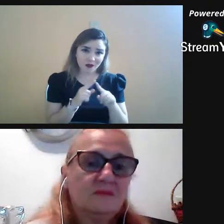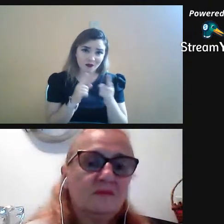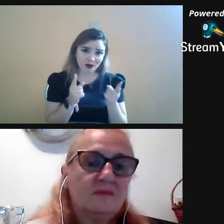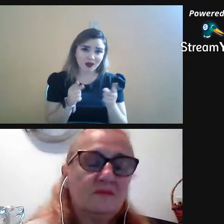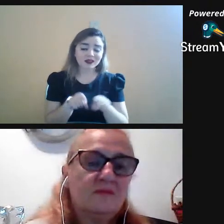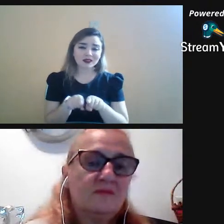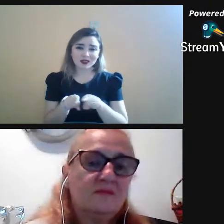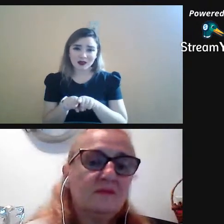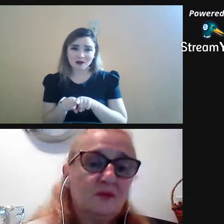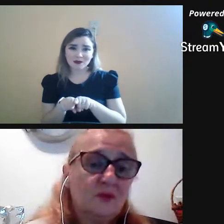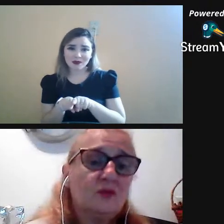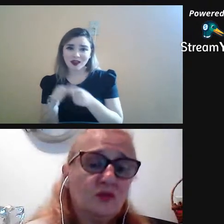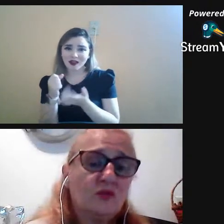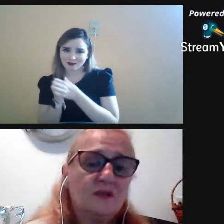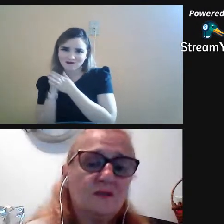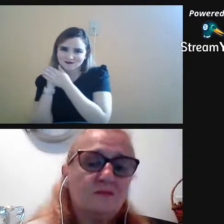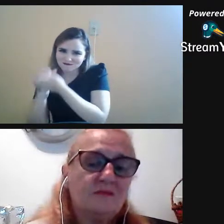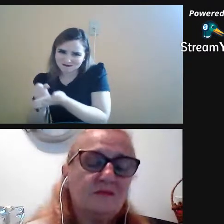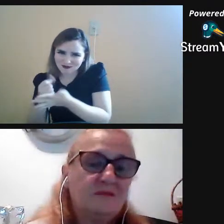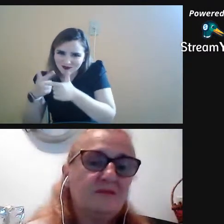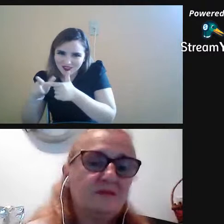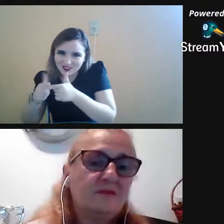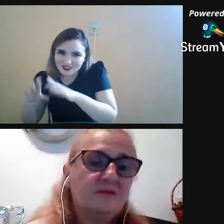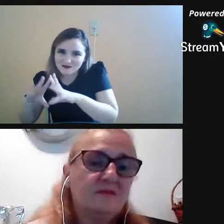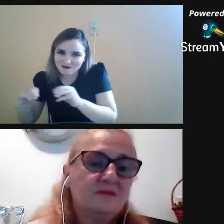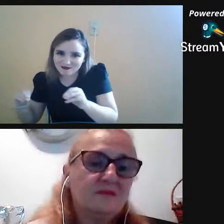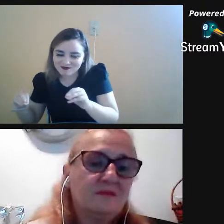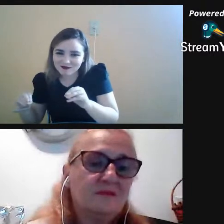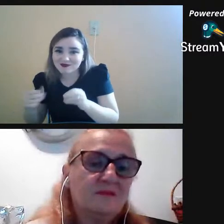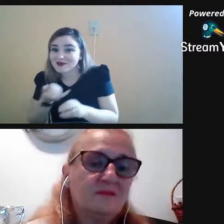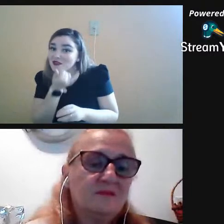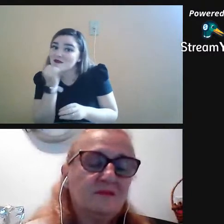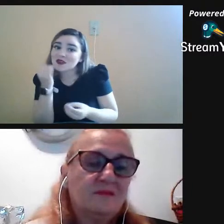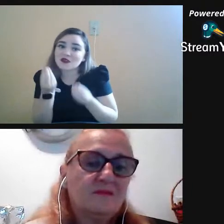uma solução, dependendo de como ele é olhado.